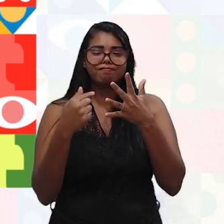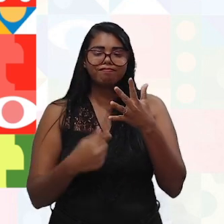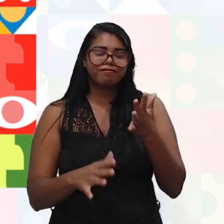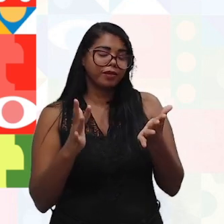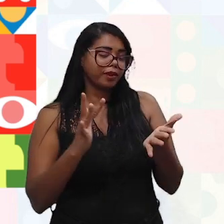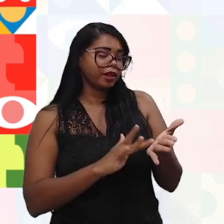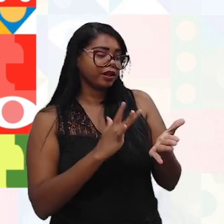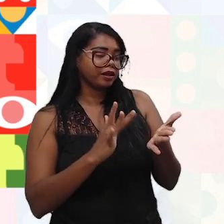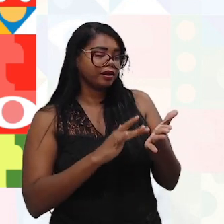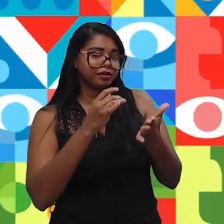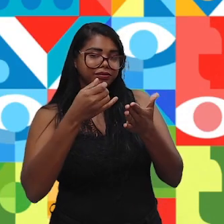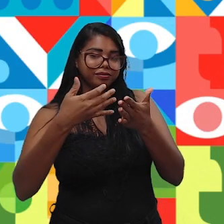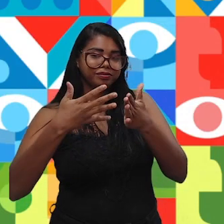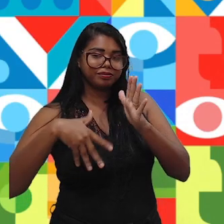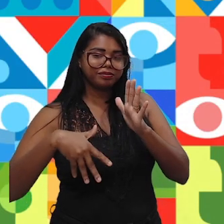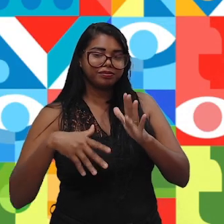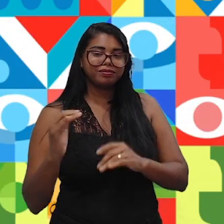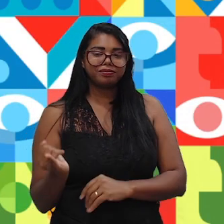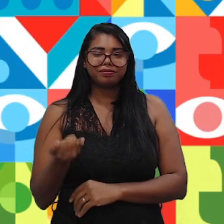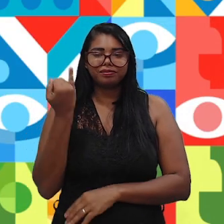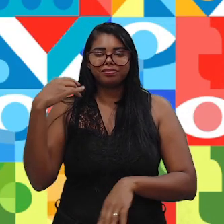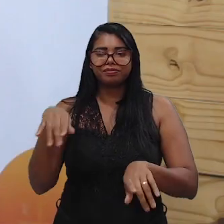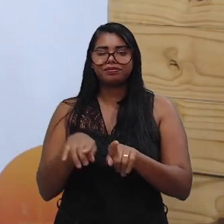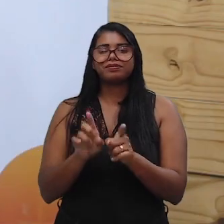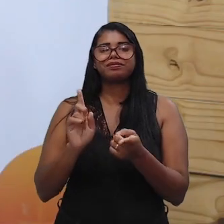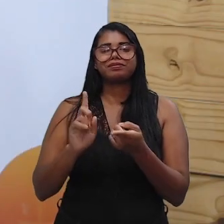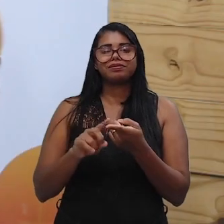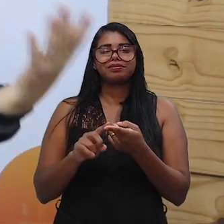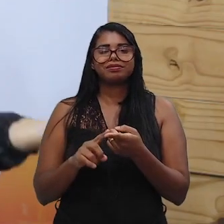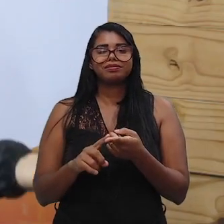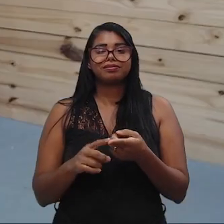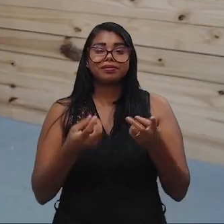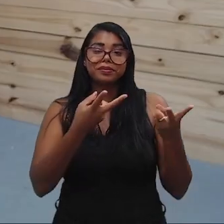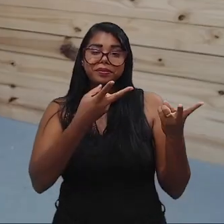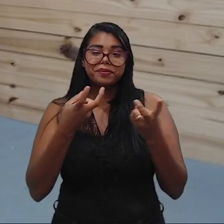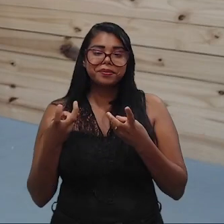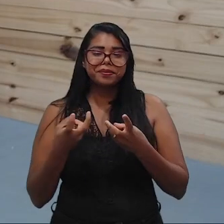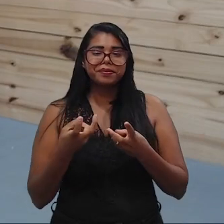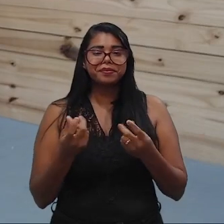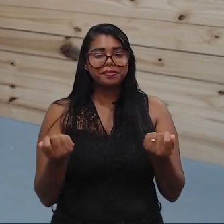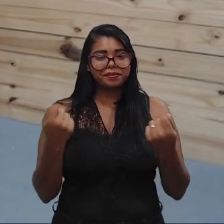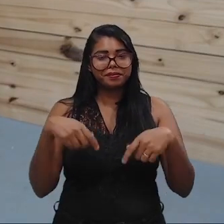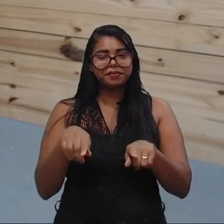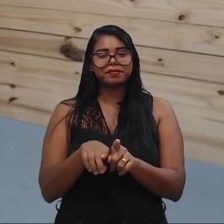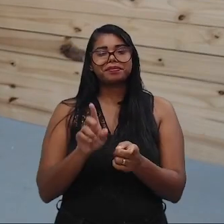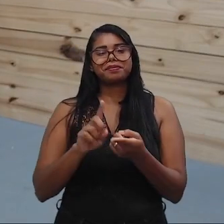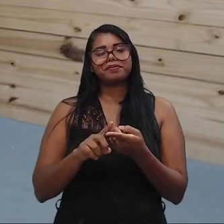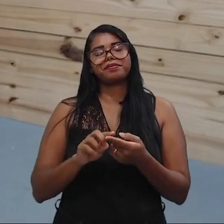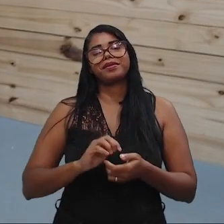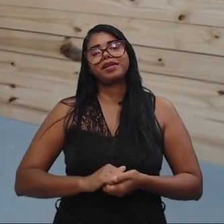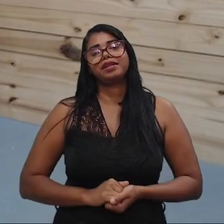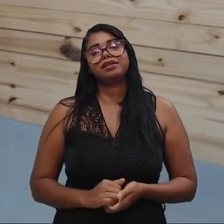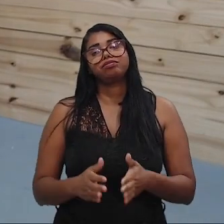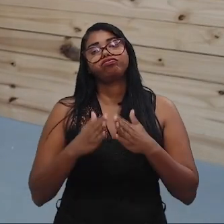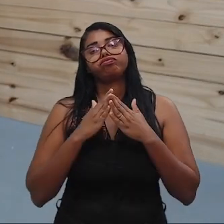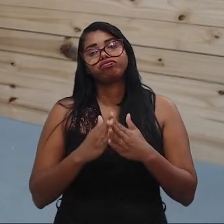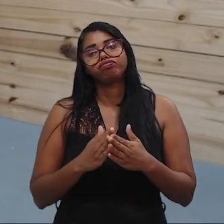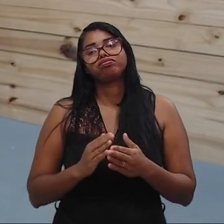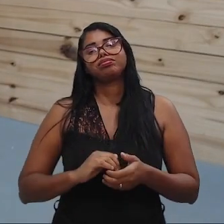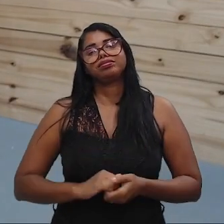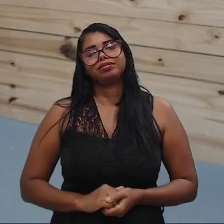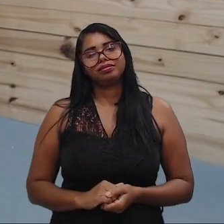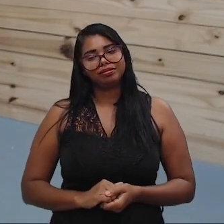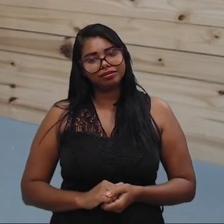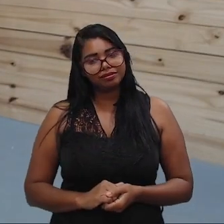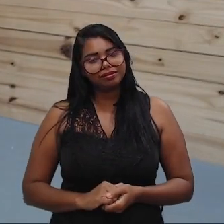e-book. Eu espero que vocês aproveitem. Chamo mais uma vez, se possível, eu imploro, apareçam no